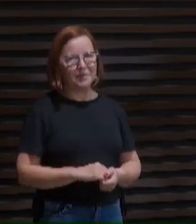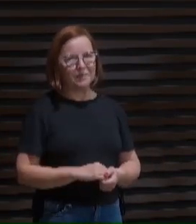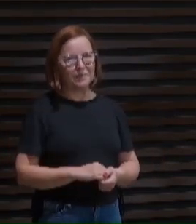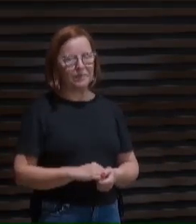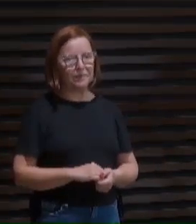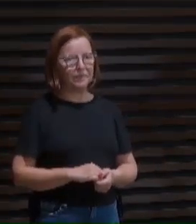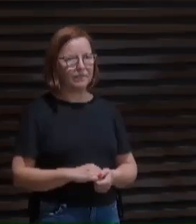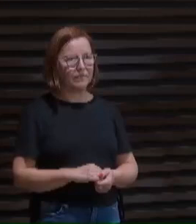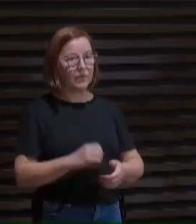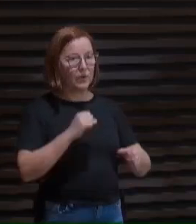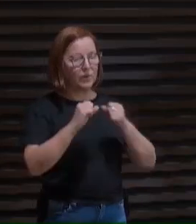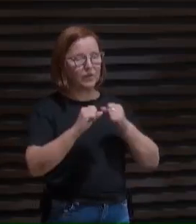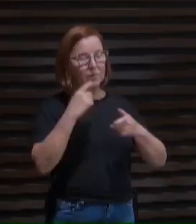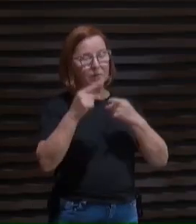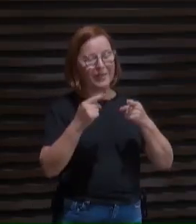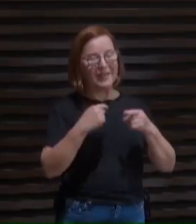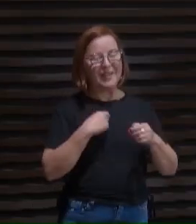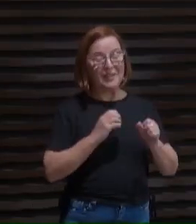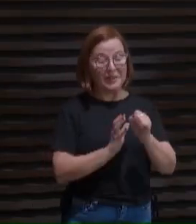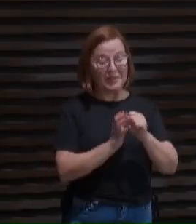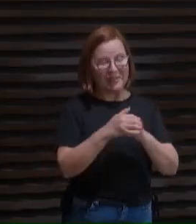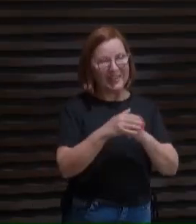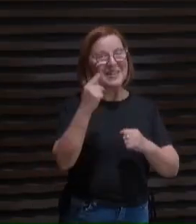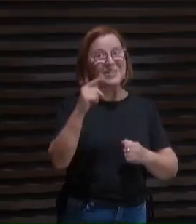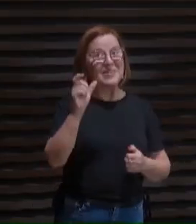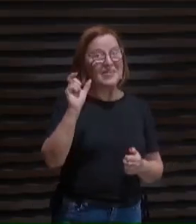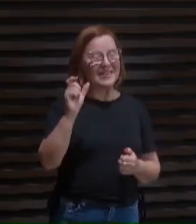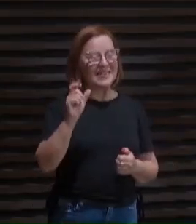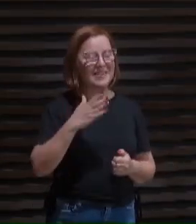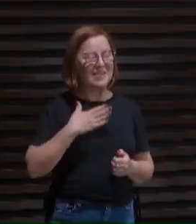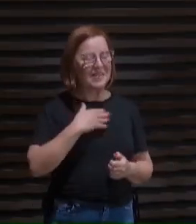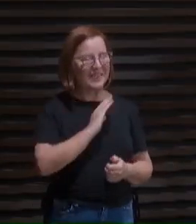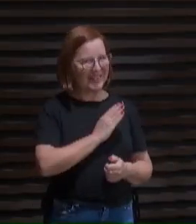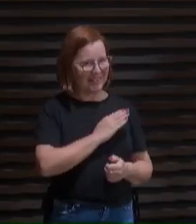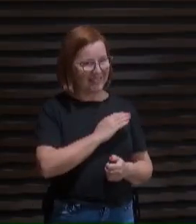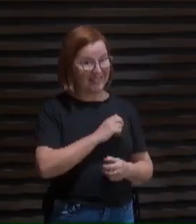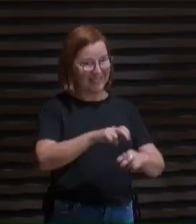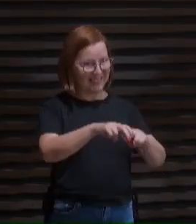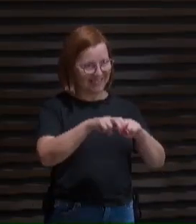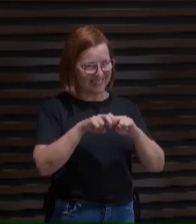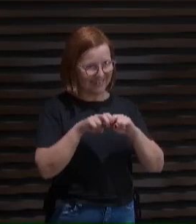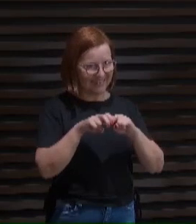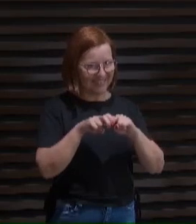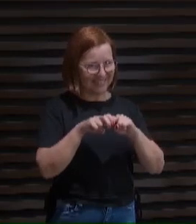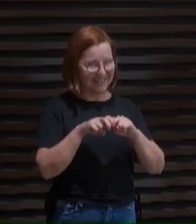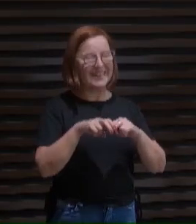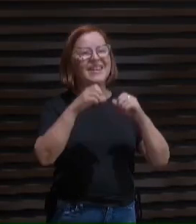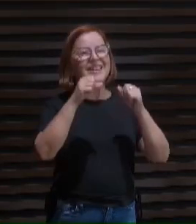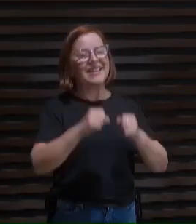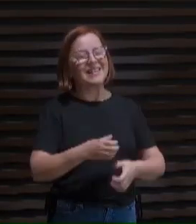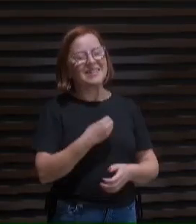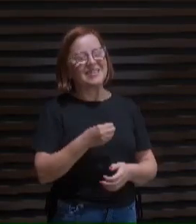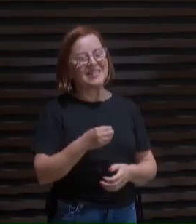O salmista diz, eu escondi a tua palavra no meu coração, por isso posso viver